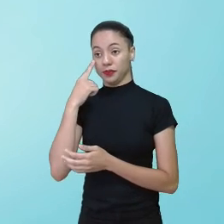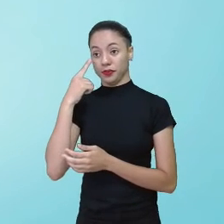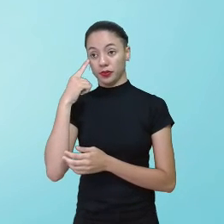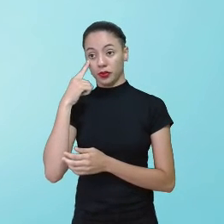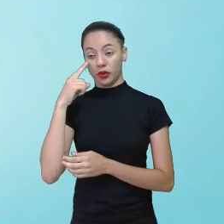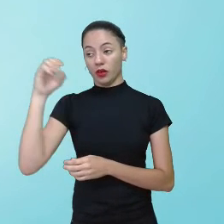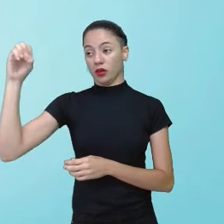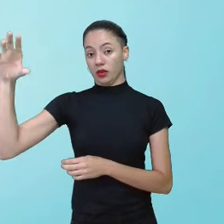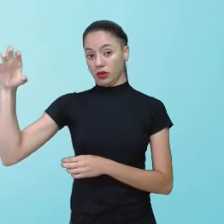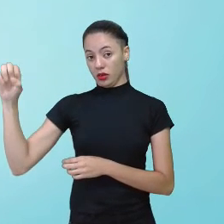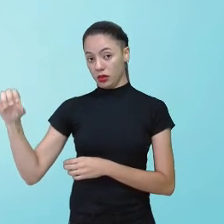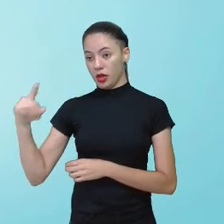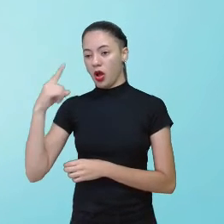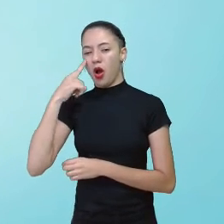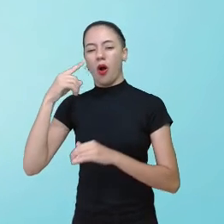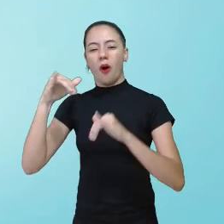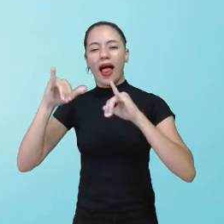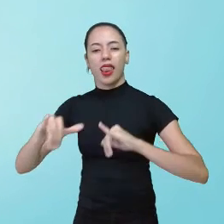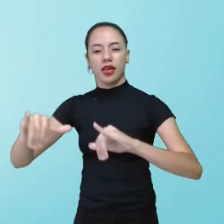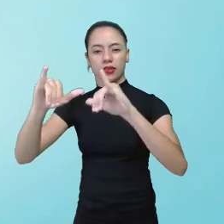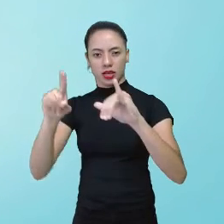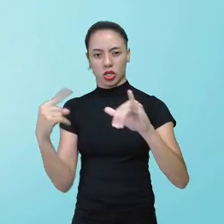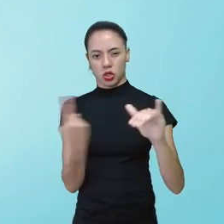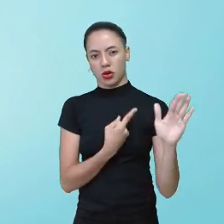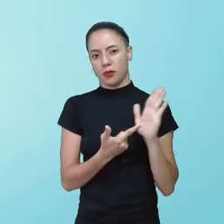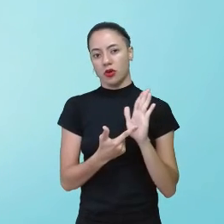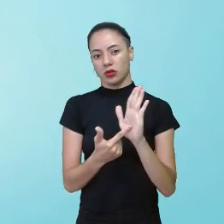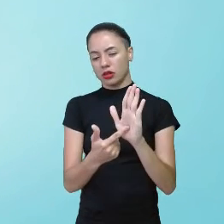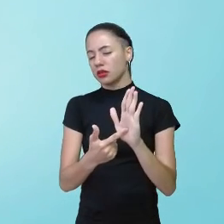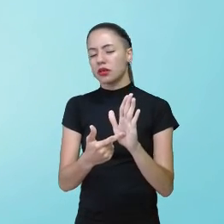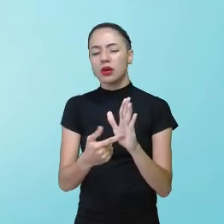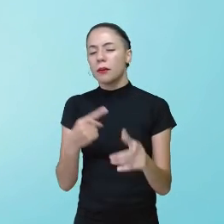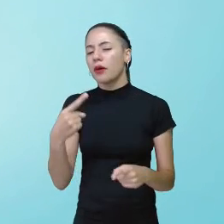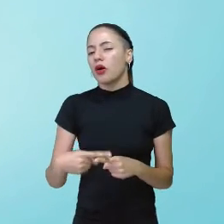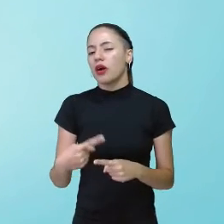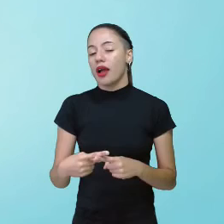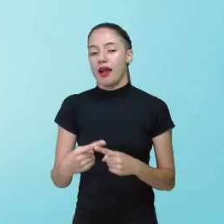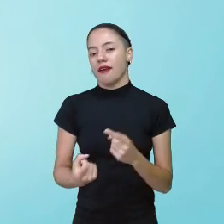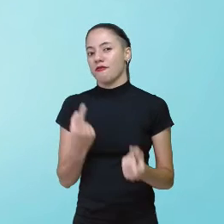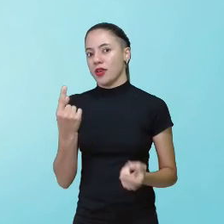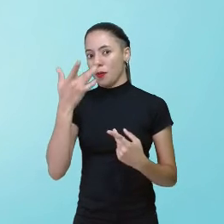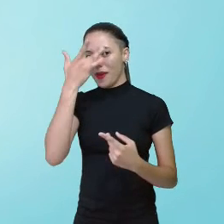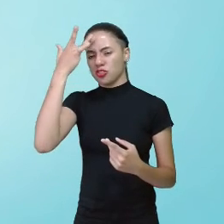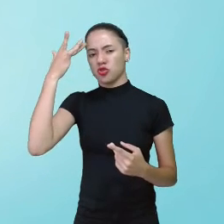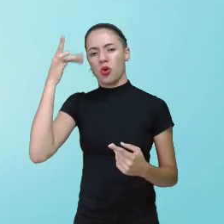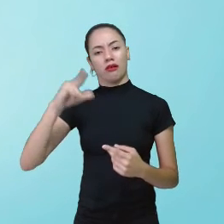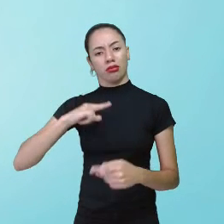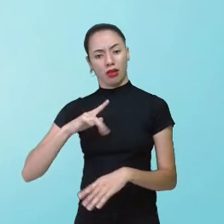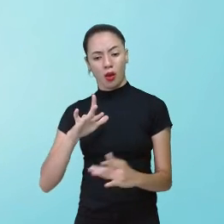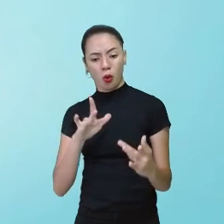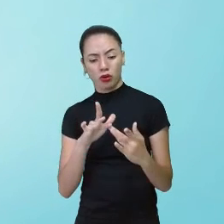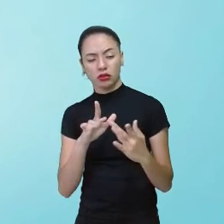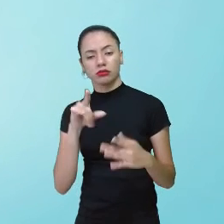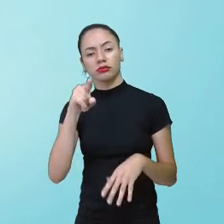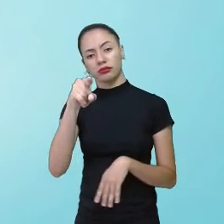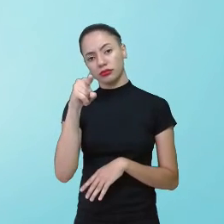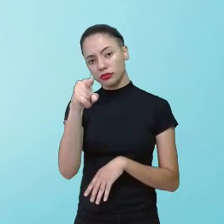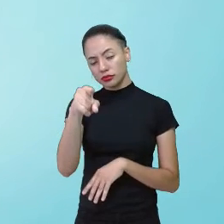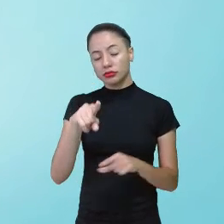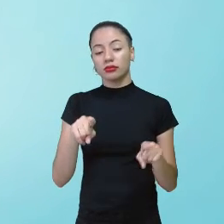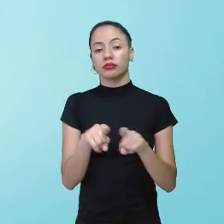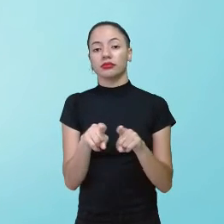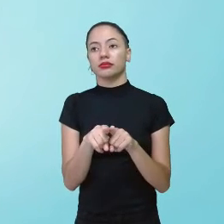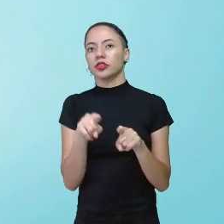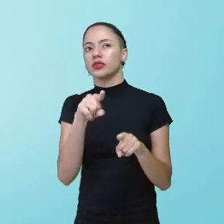gente, esses alertas que a gente está trazendo, é porque muitas vezes uma pessoa próxima de você, né, que está ali, uma pessoa que você